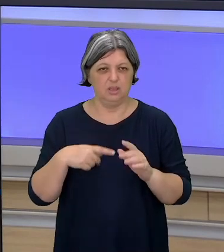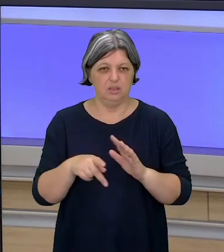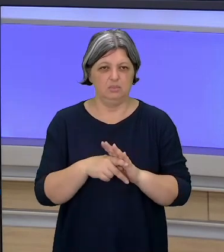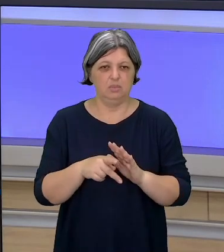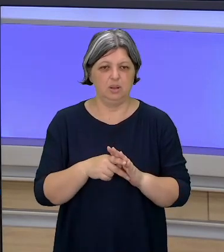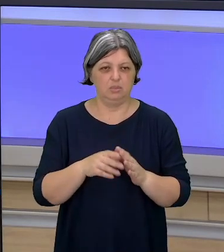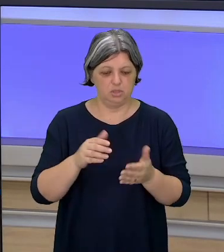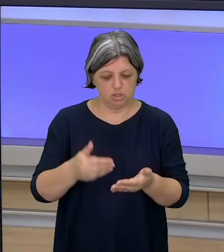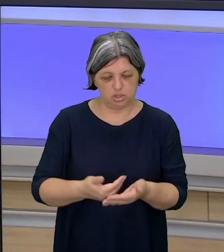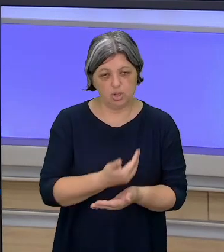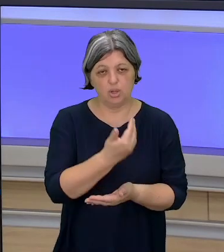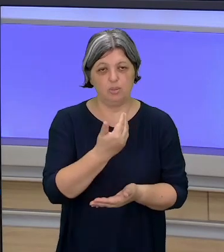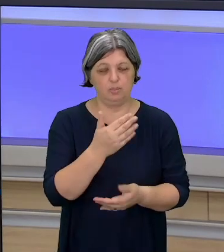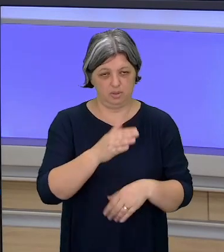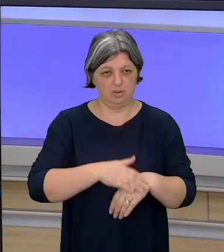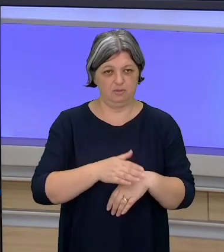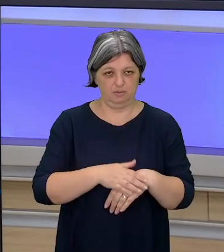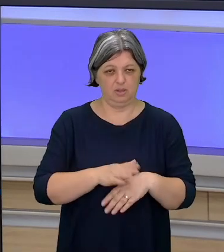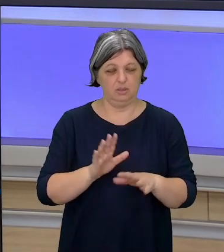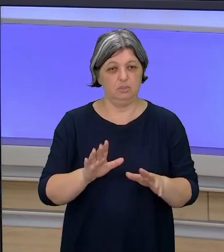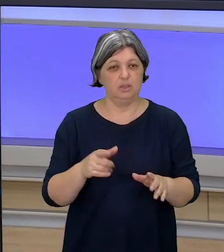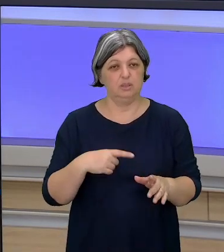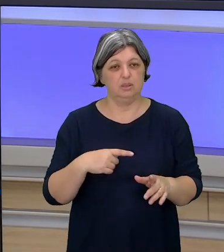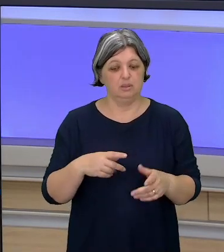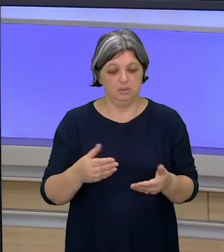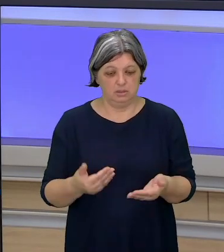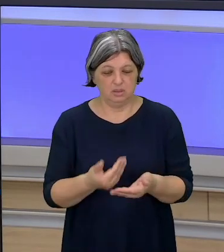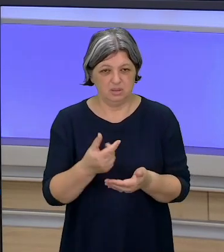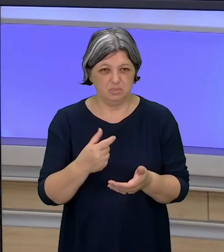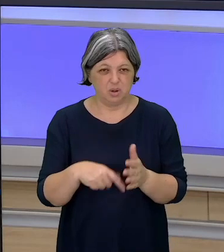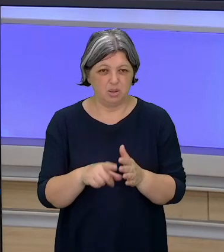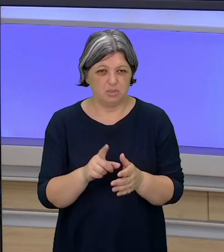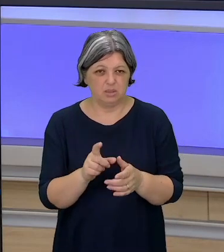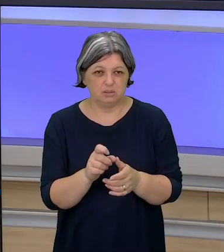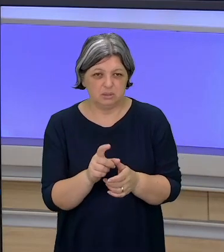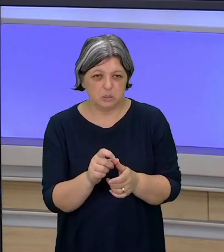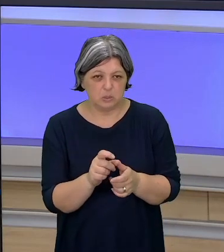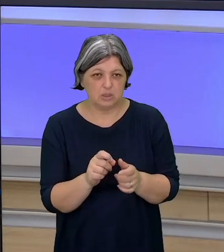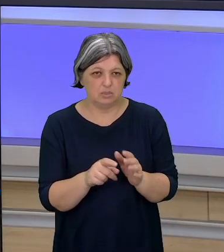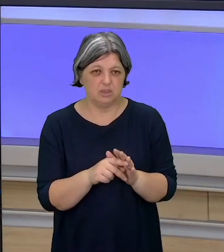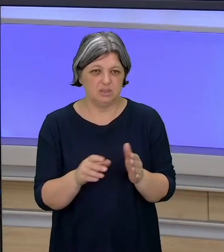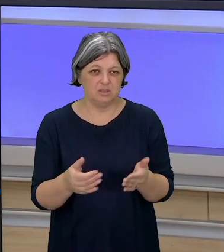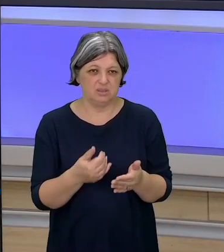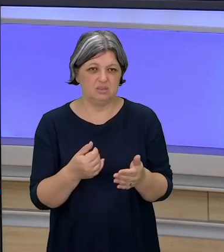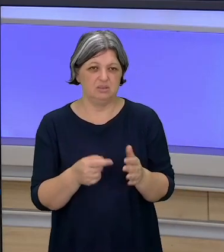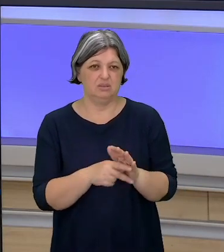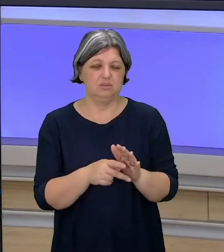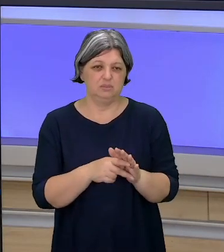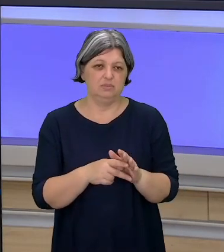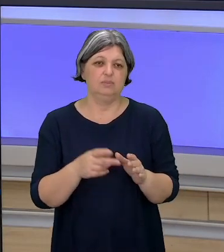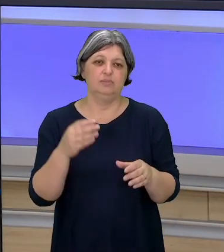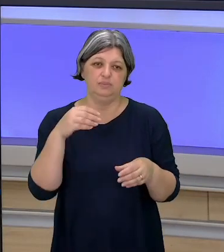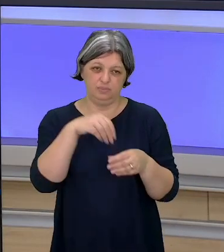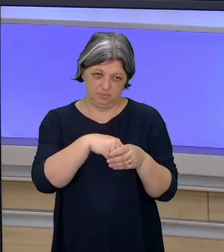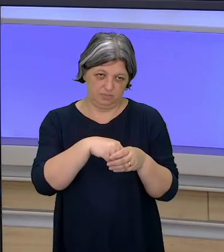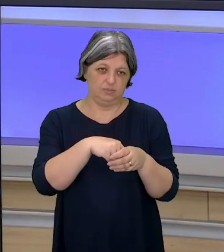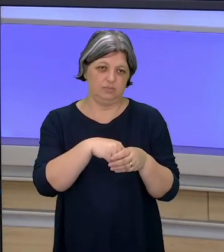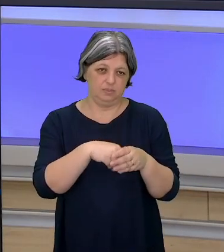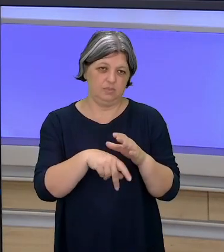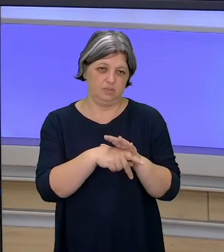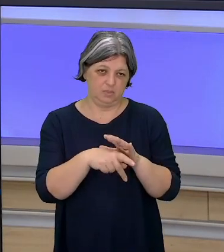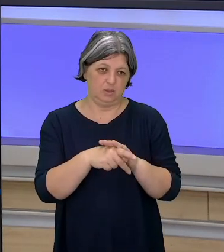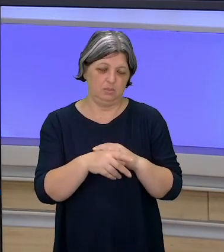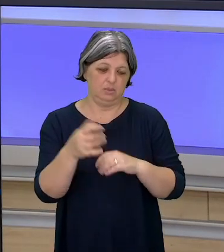cabeça, mas que normalmente quando falam para não comer a cabeça do camarão é porque os órgãos dele ficam ali. E justamente é onde se acumulam os